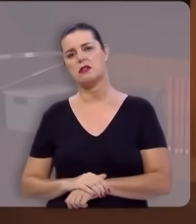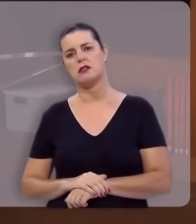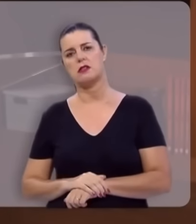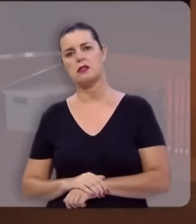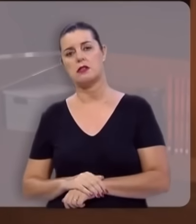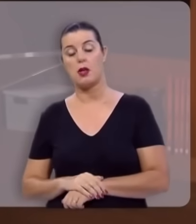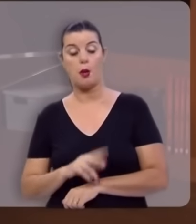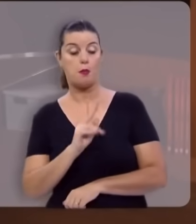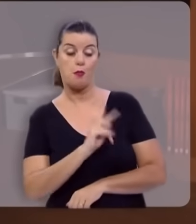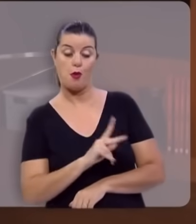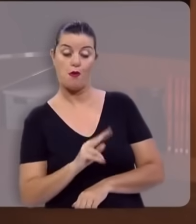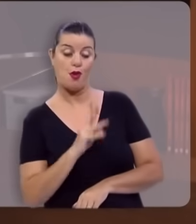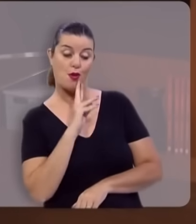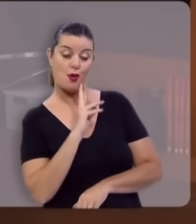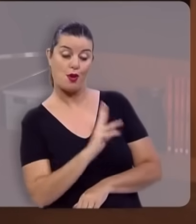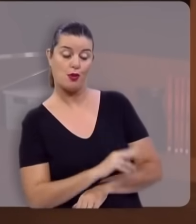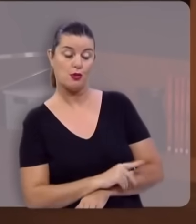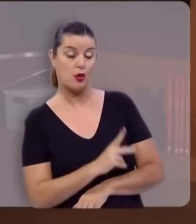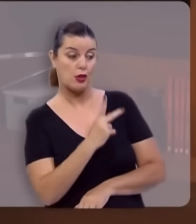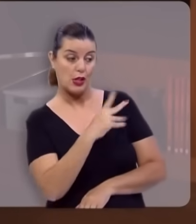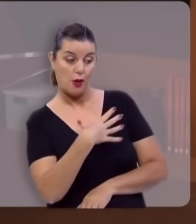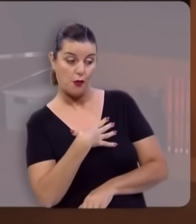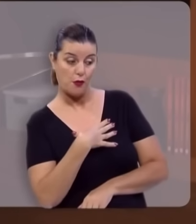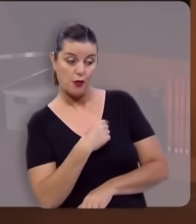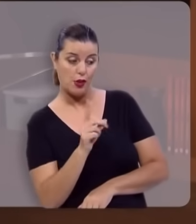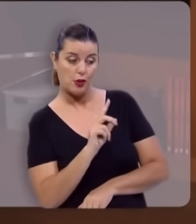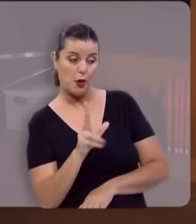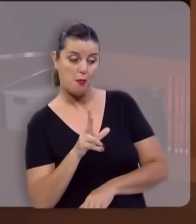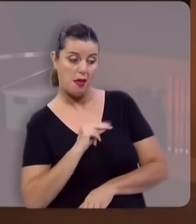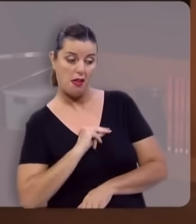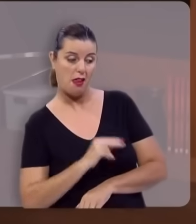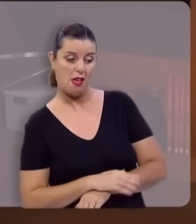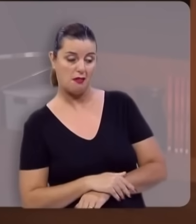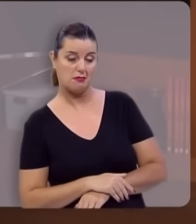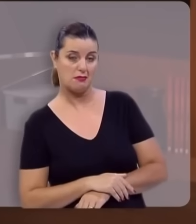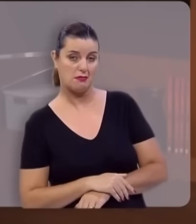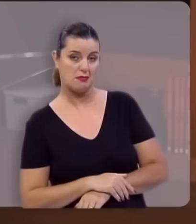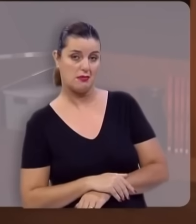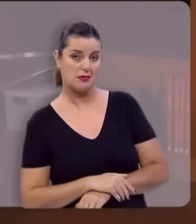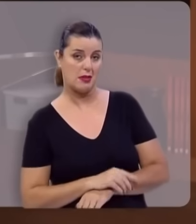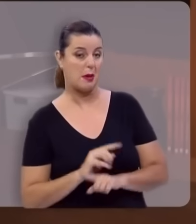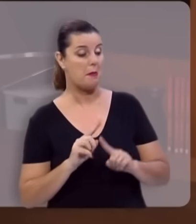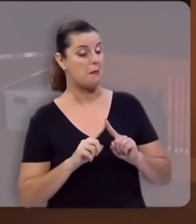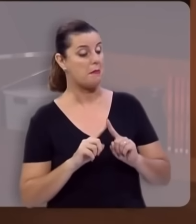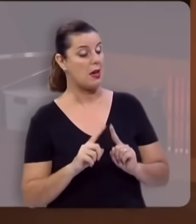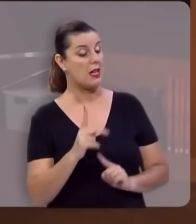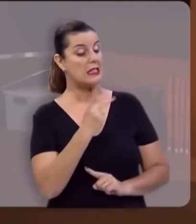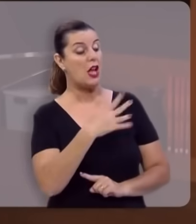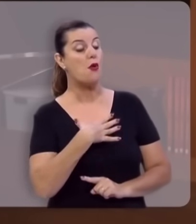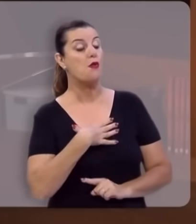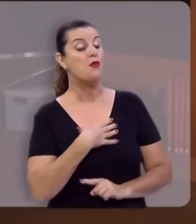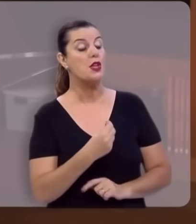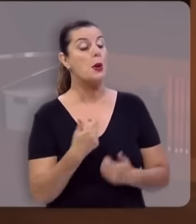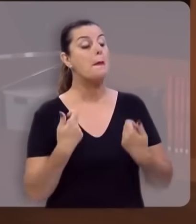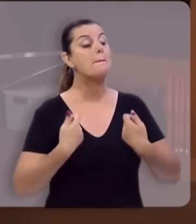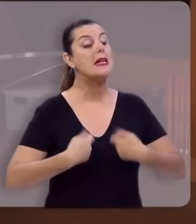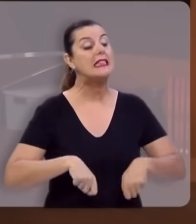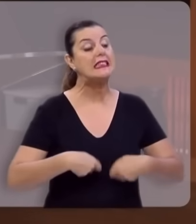o professor respondeu, o seu filho não merece esses presentes, mas o seu filho precisa